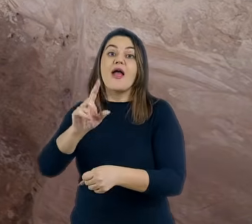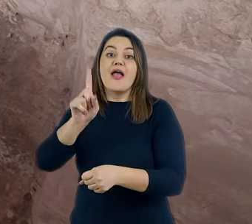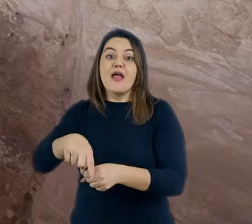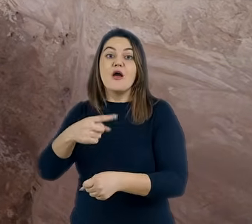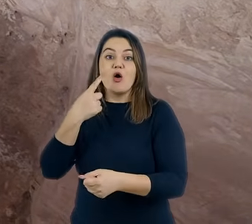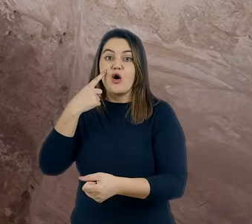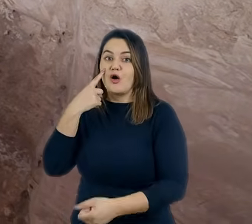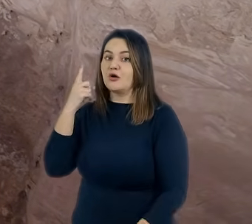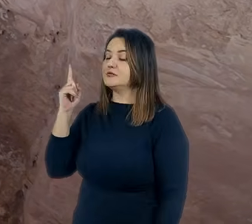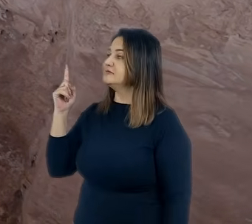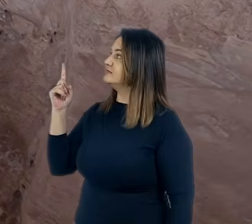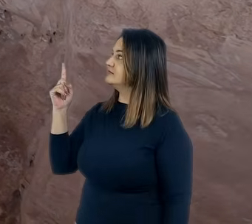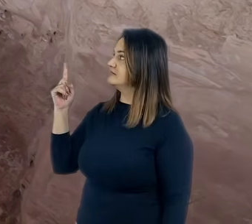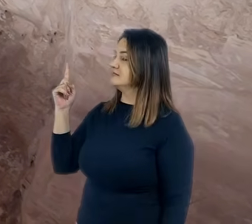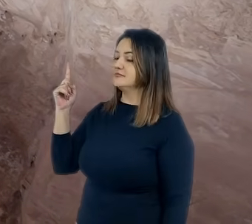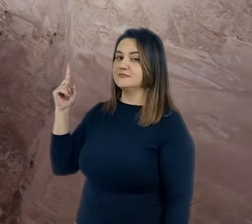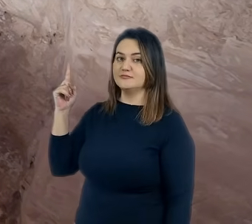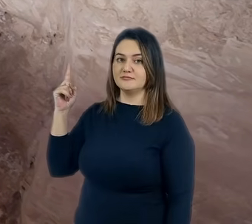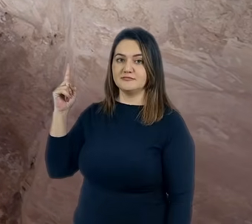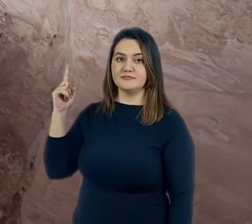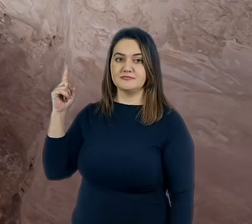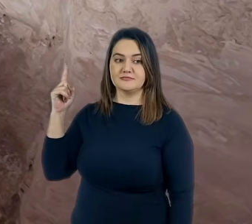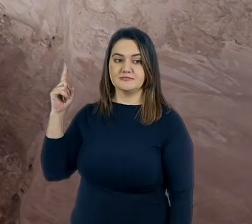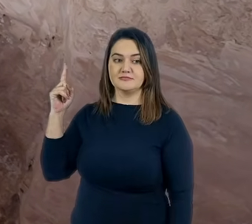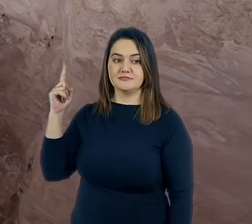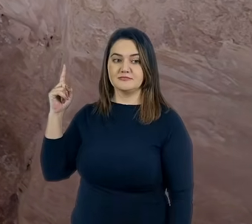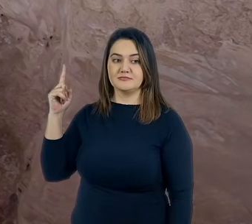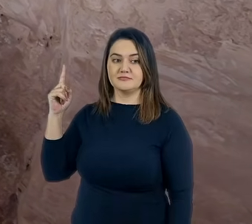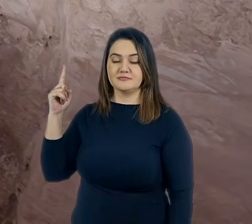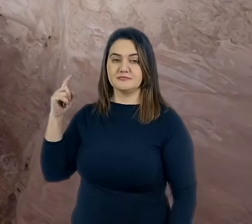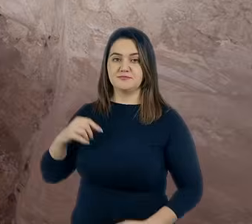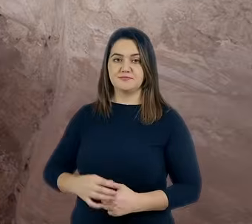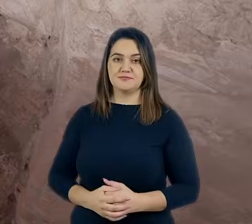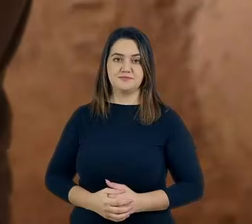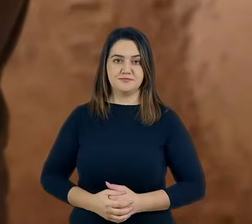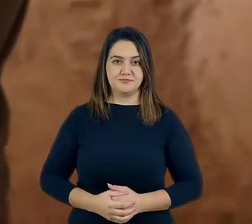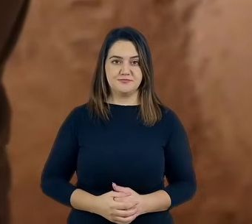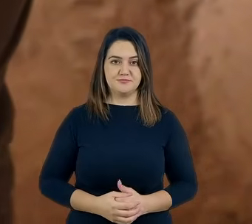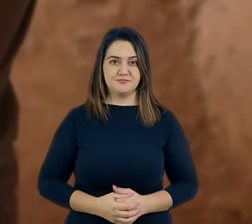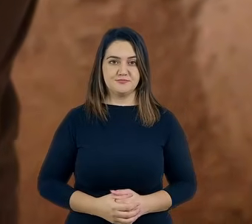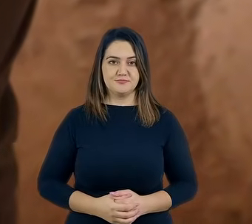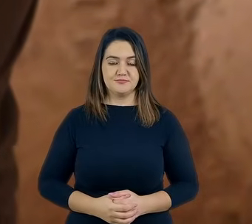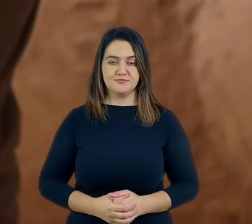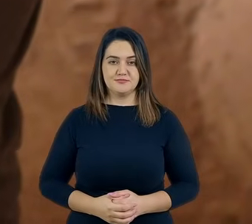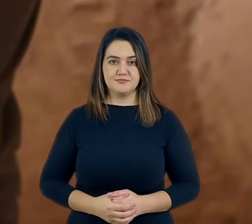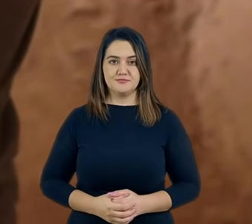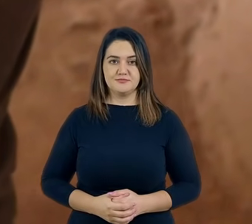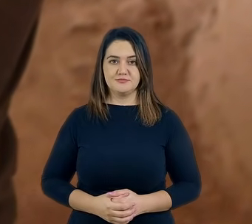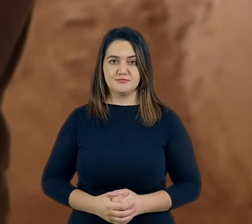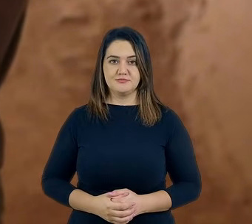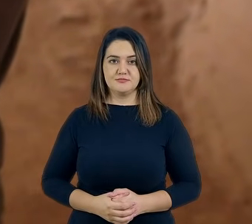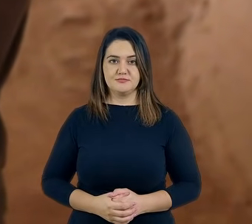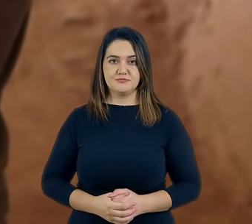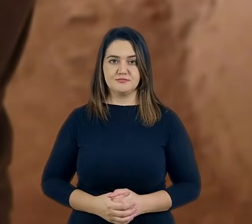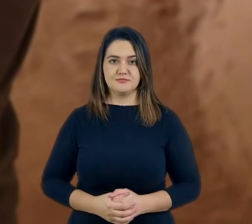onde eles ofereciam sacrifício, essa pedra que está aqui comigo, olha, bem aqui, tá certo?